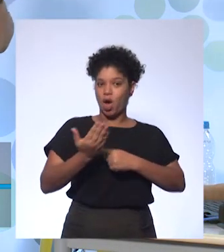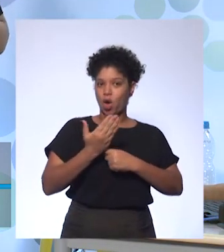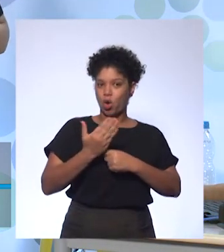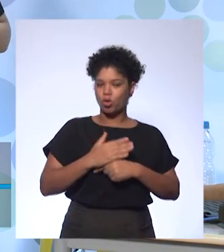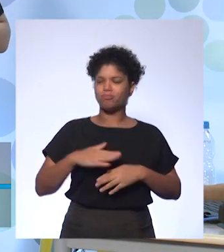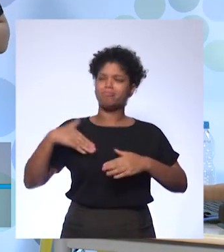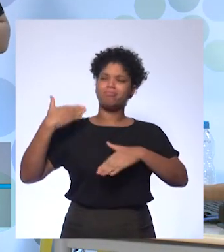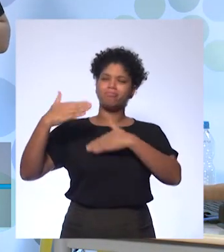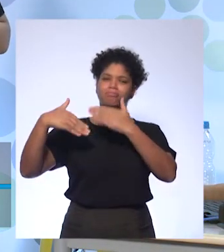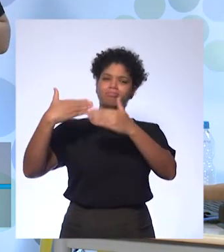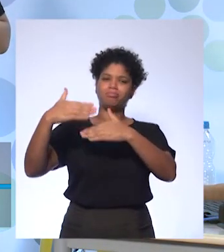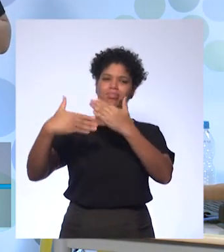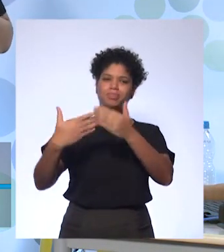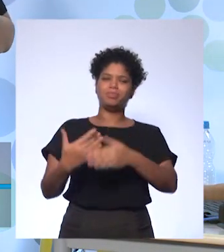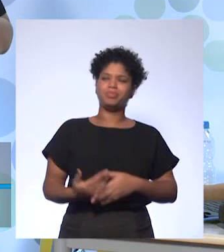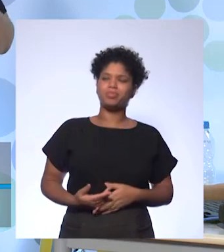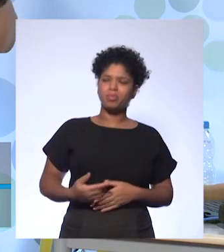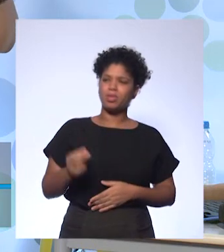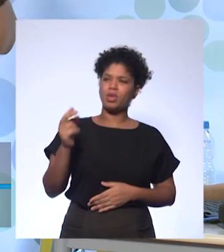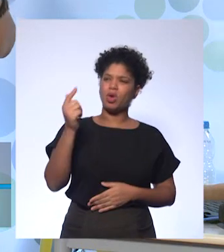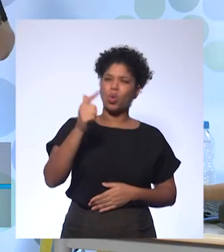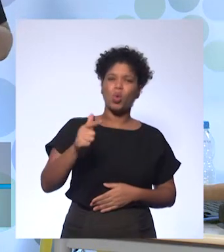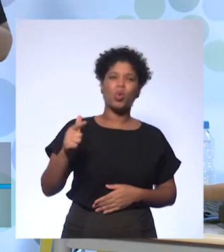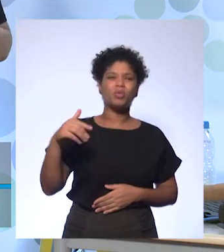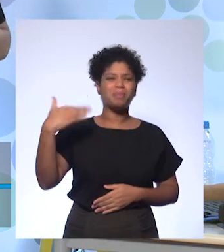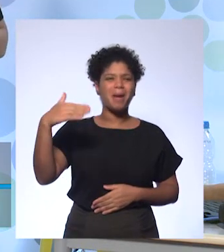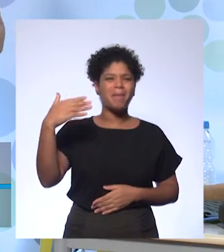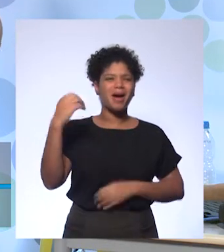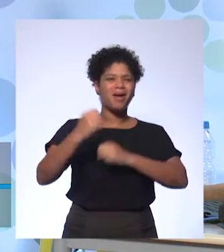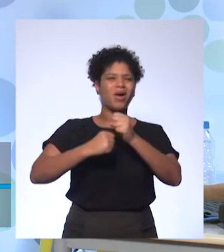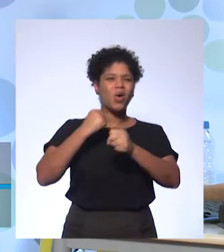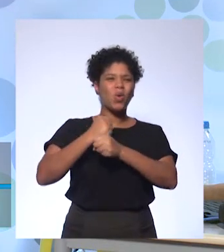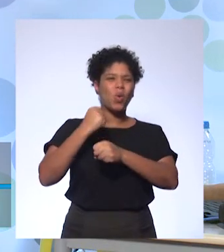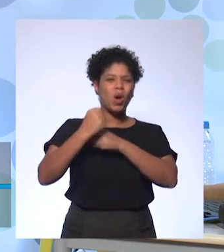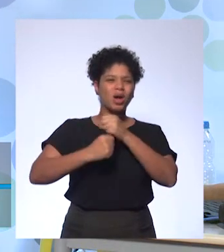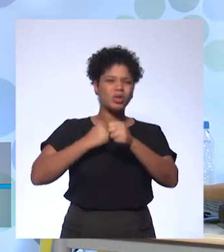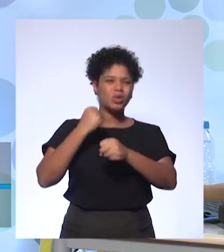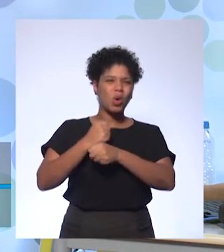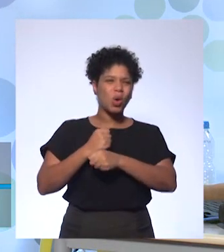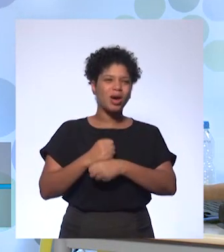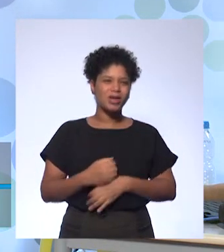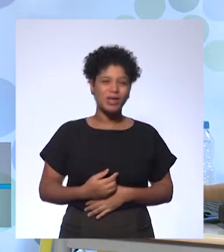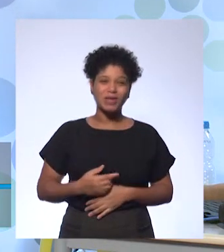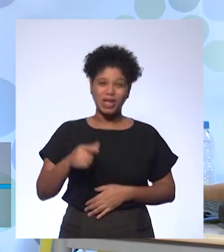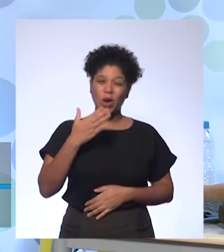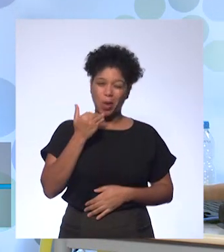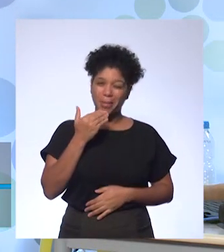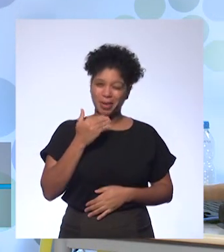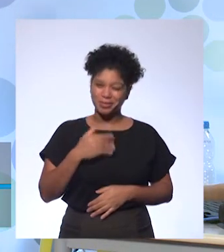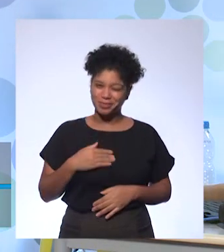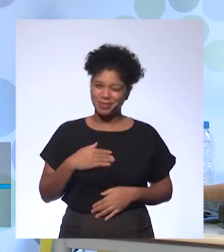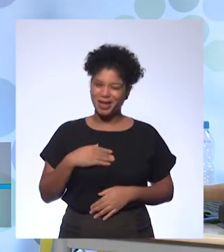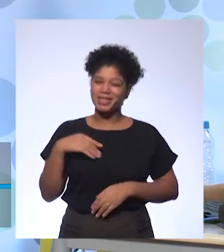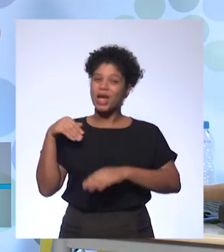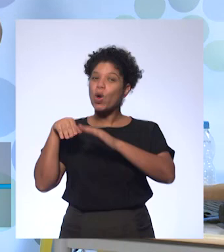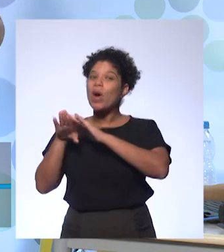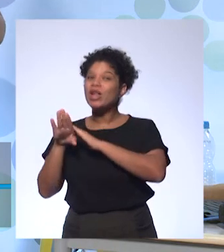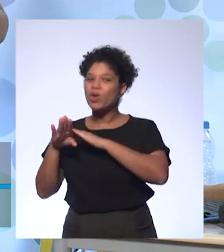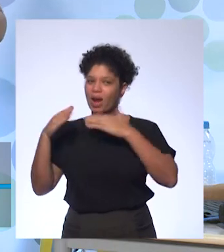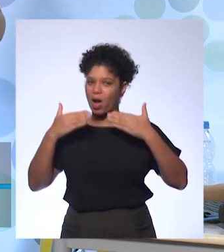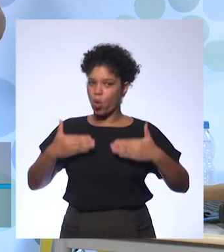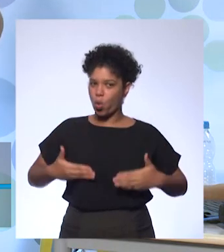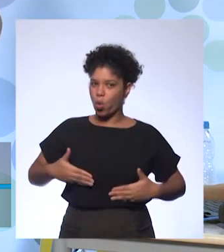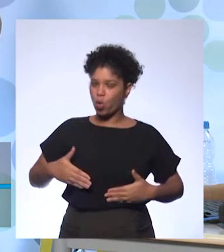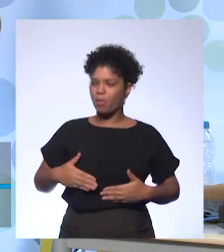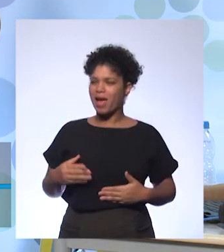passou um tempão, você foi tentar usar de novo, né? Só que aí você tinha comido um pouquinho, quarentena, você sabe como que é, né? Dá uma engordadinha, e aí você